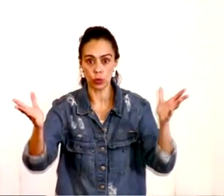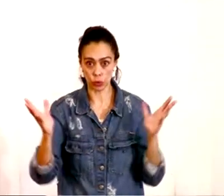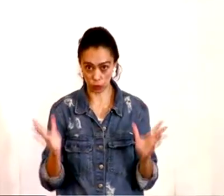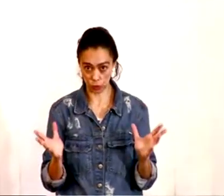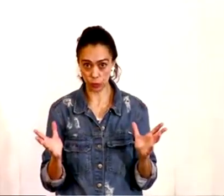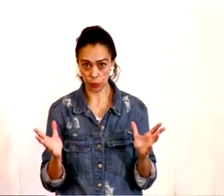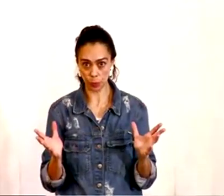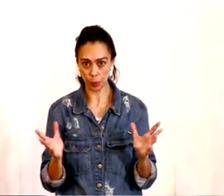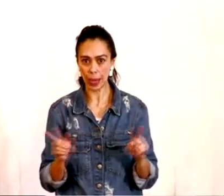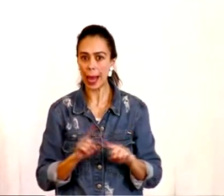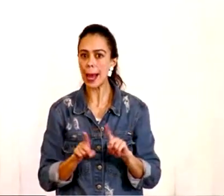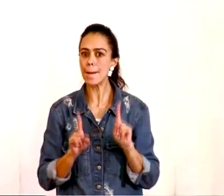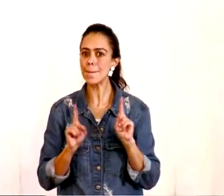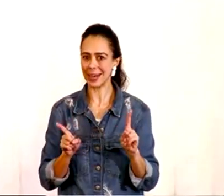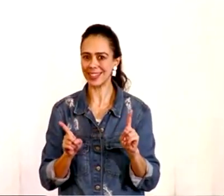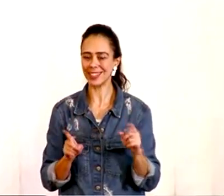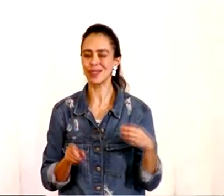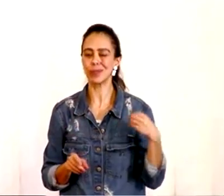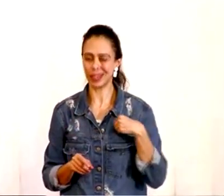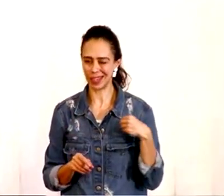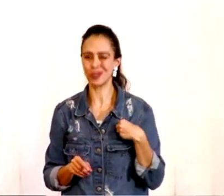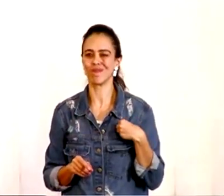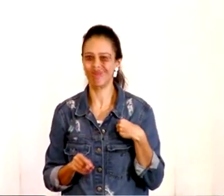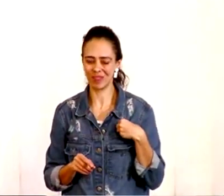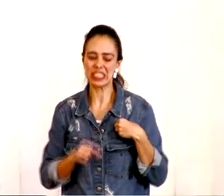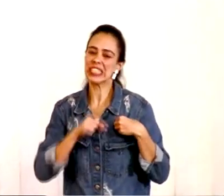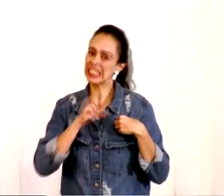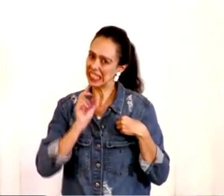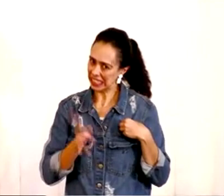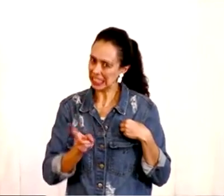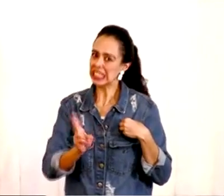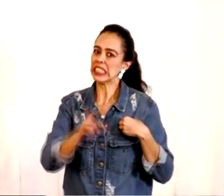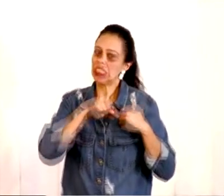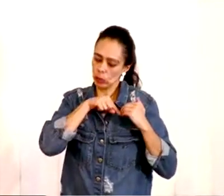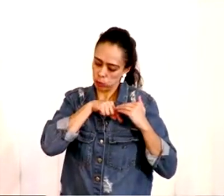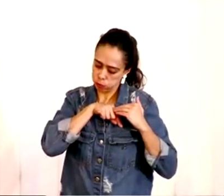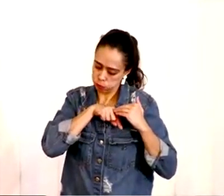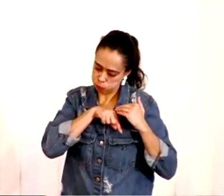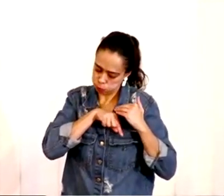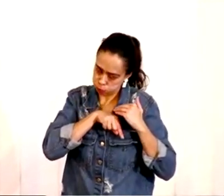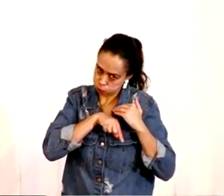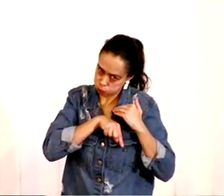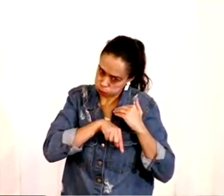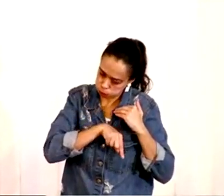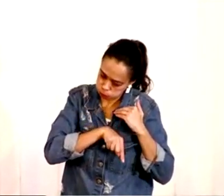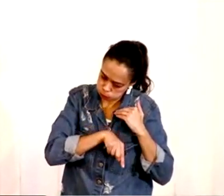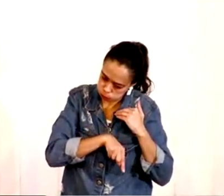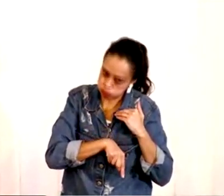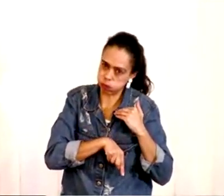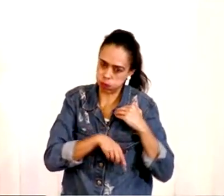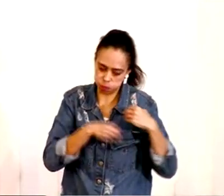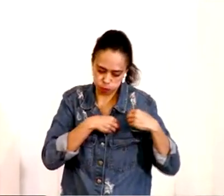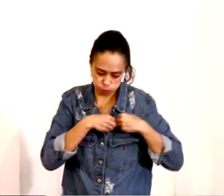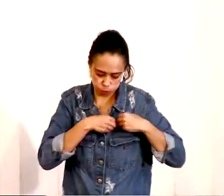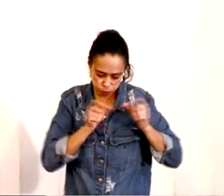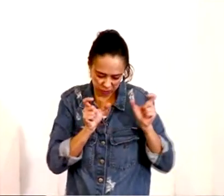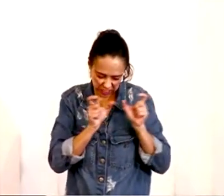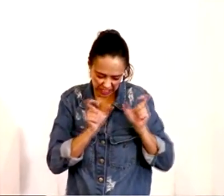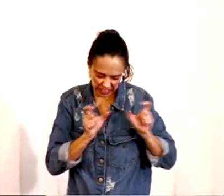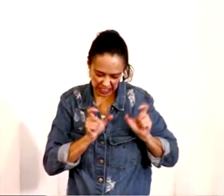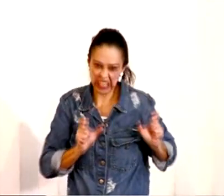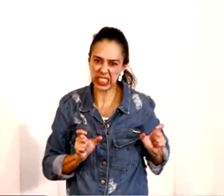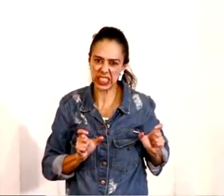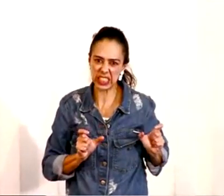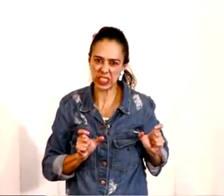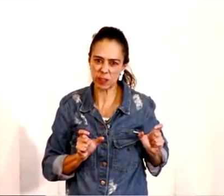no coração do homem, ao ponto do homem fazer coisas abomináveis. E Lameque fez muito mais do que Caim.